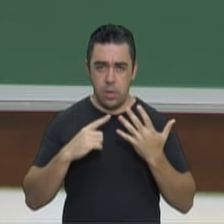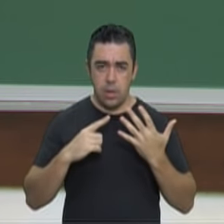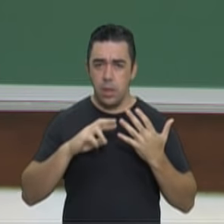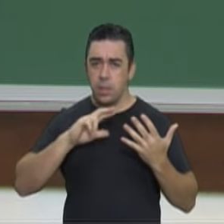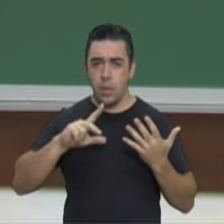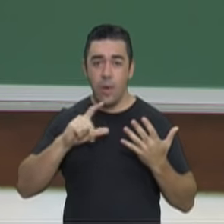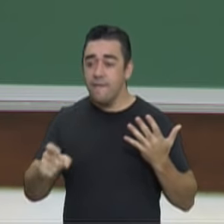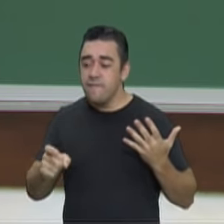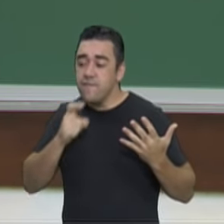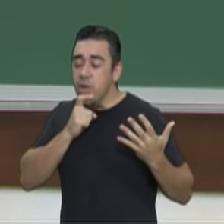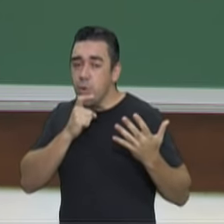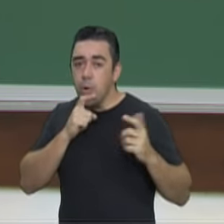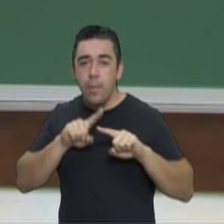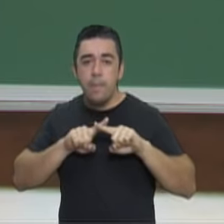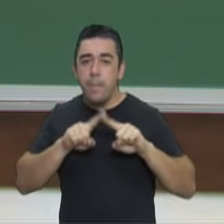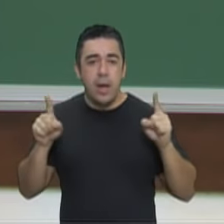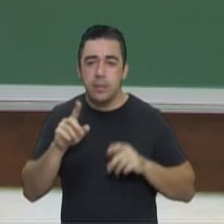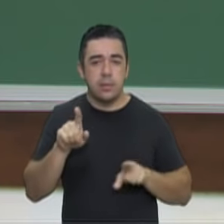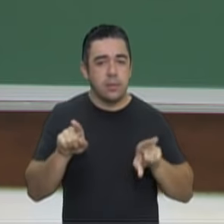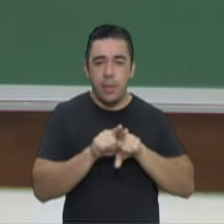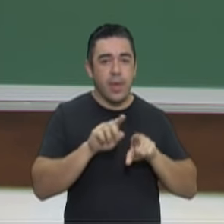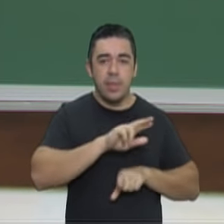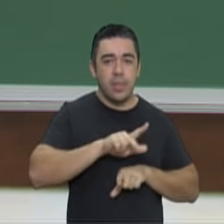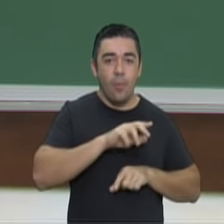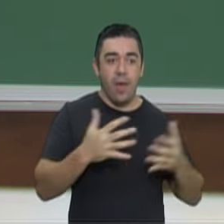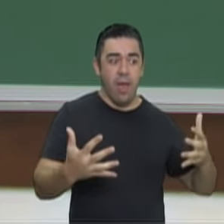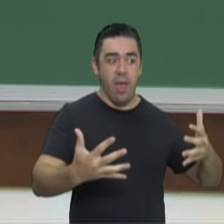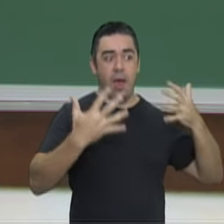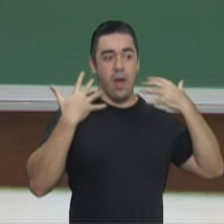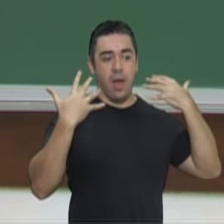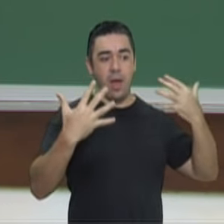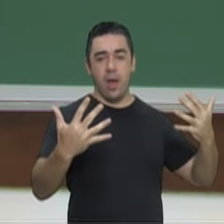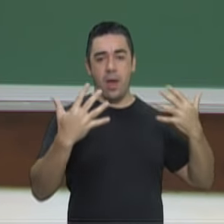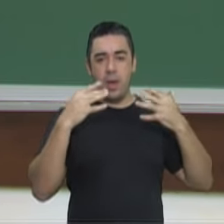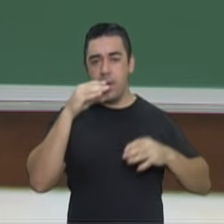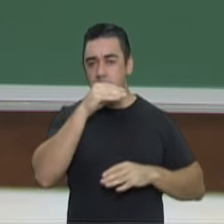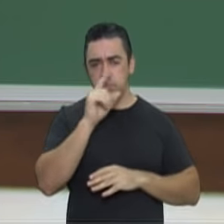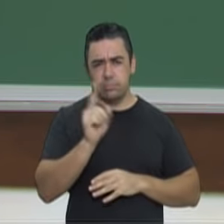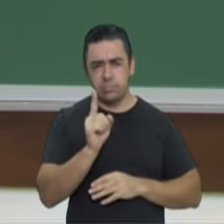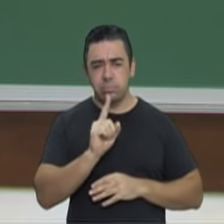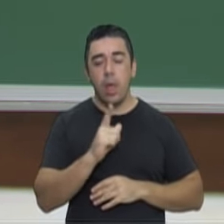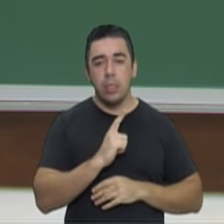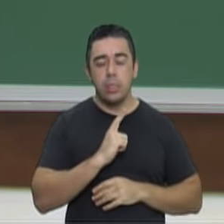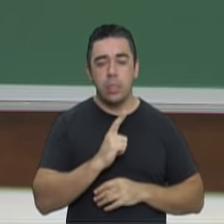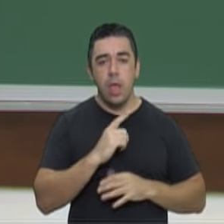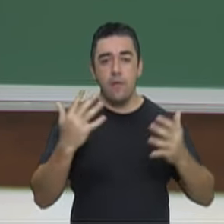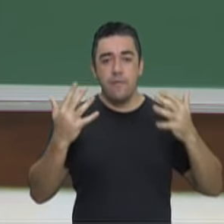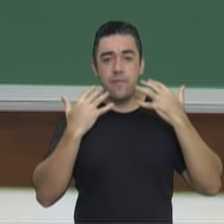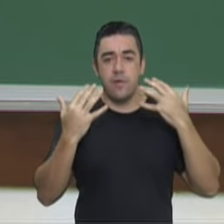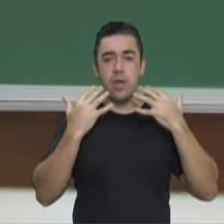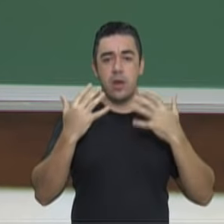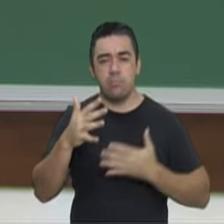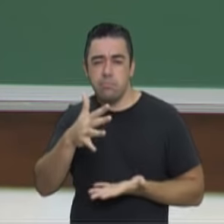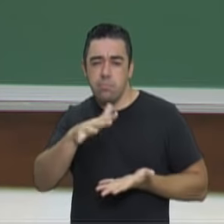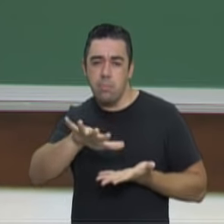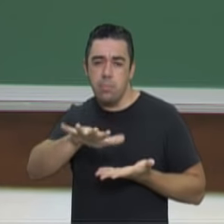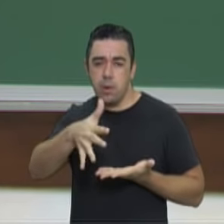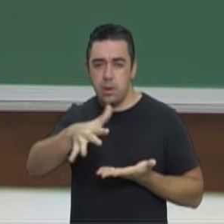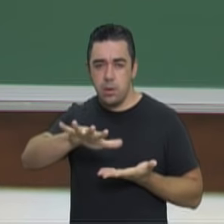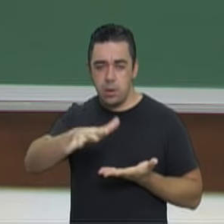frio, mas ele também não chega a ser extremamente quente. Nós temos um verão não tão quente